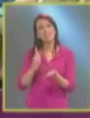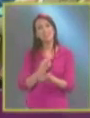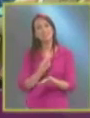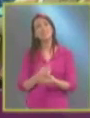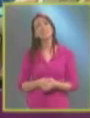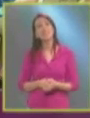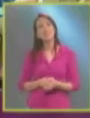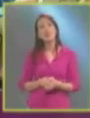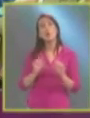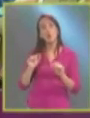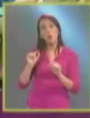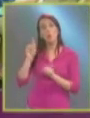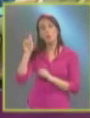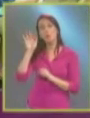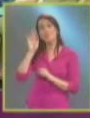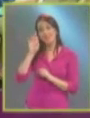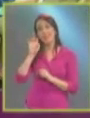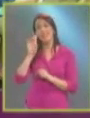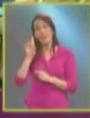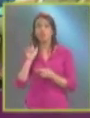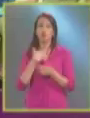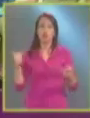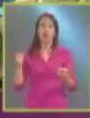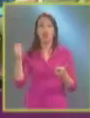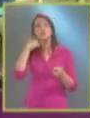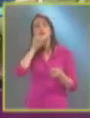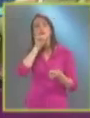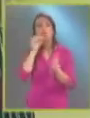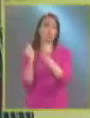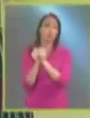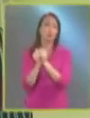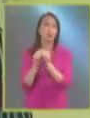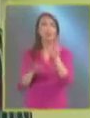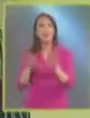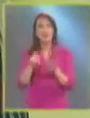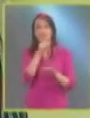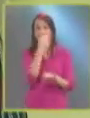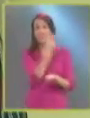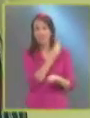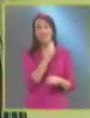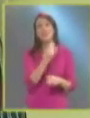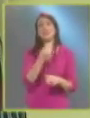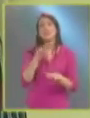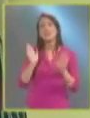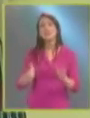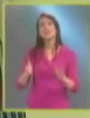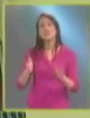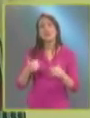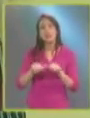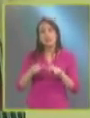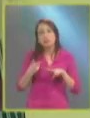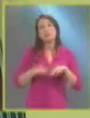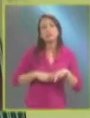comenta. Ele tem essa sorte de ter a mãe sempre presente. Porque muitas vezes, por exemplo, acho que a Vezeu, o Geraldo, o Islândia, a gente às vezes passa por uns